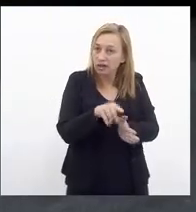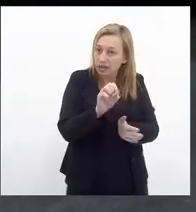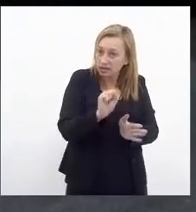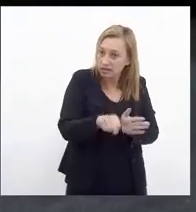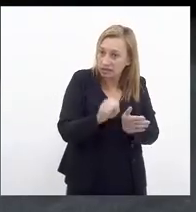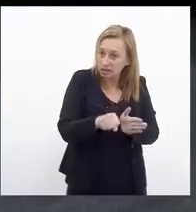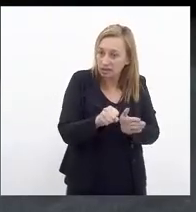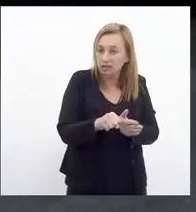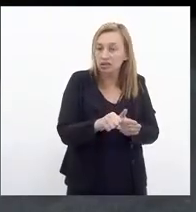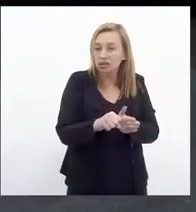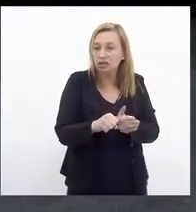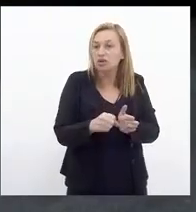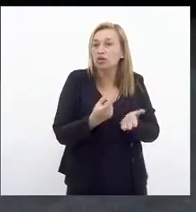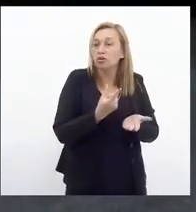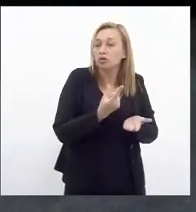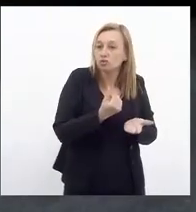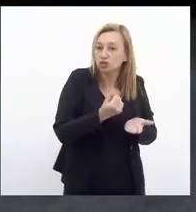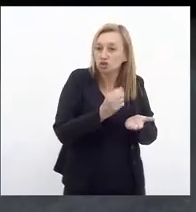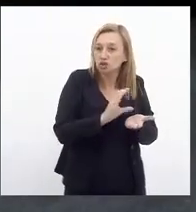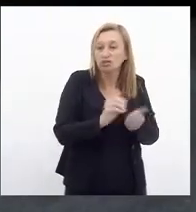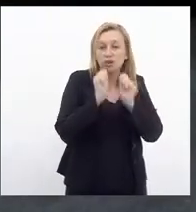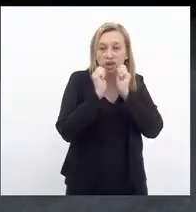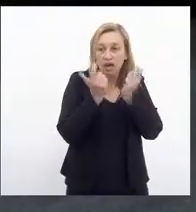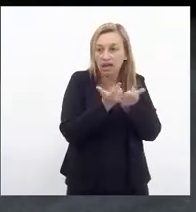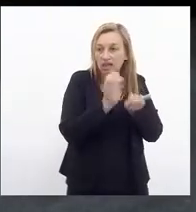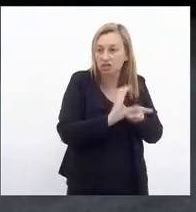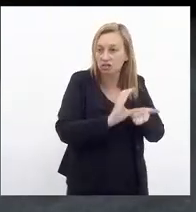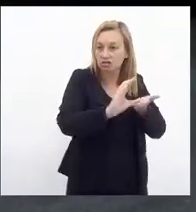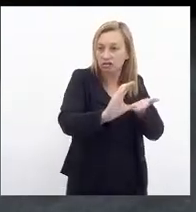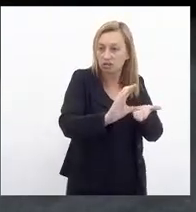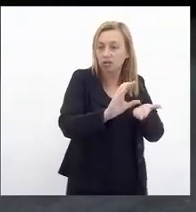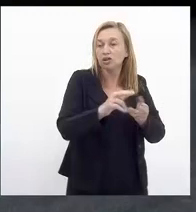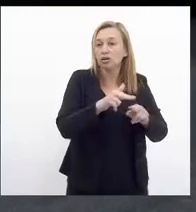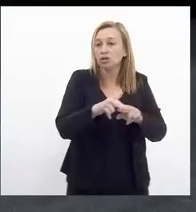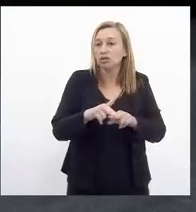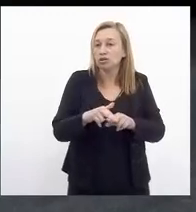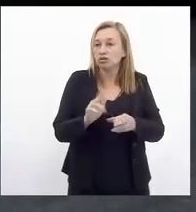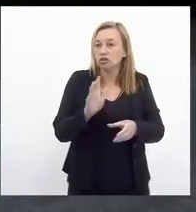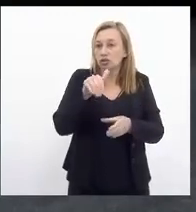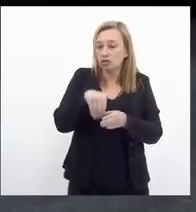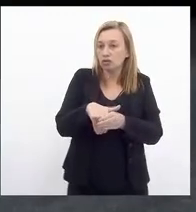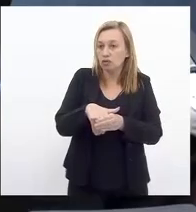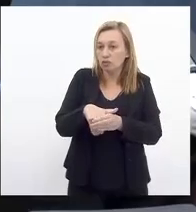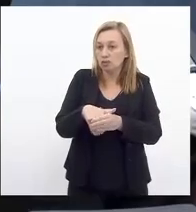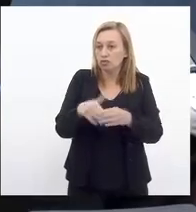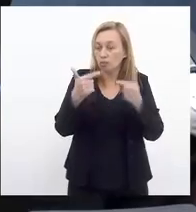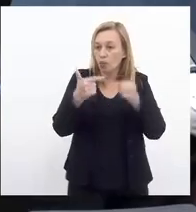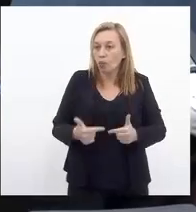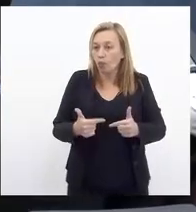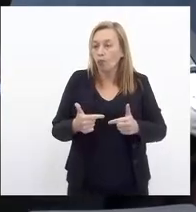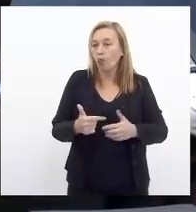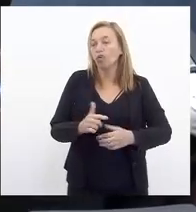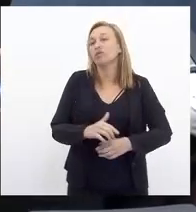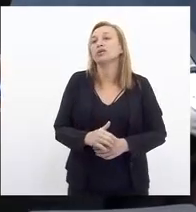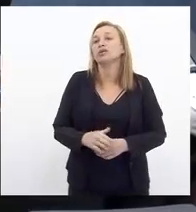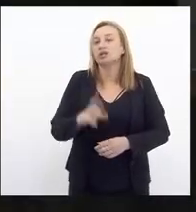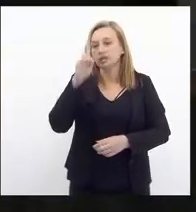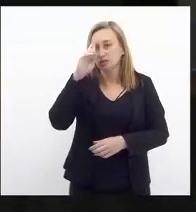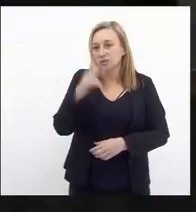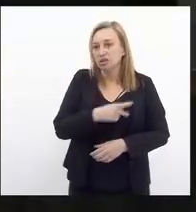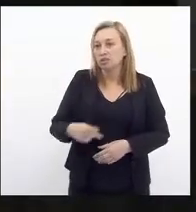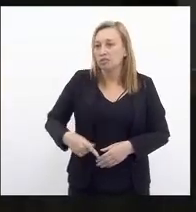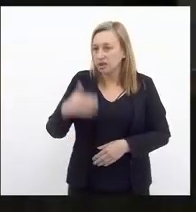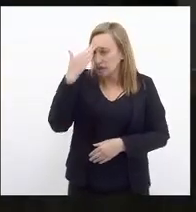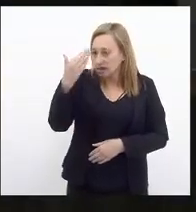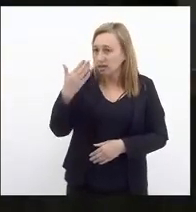a execução desse dinheiro que alerj está repassando então por isso que eu mudo meu voto para abstenção Obrigado presidente o primeiro